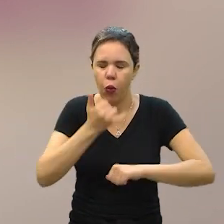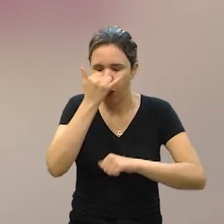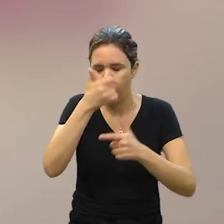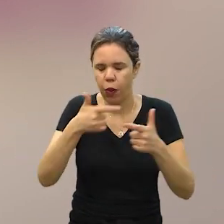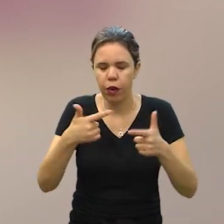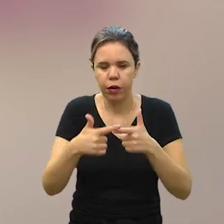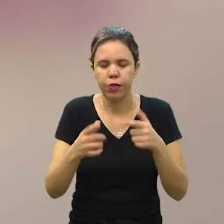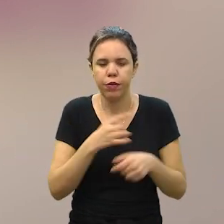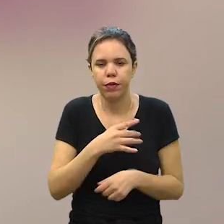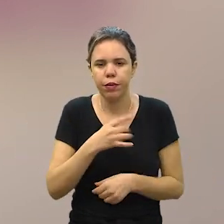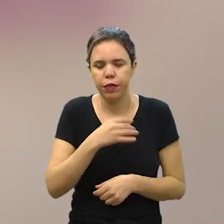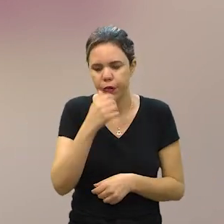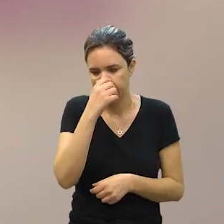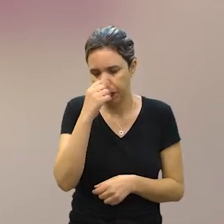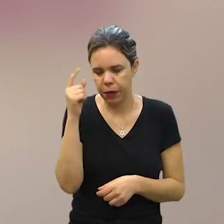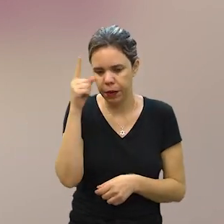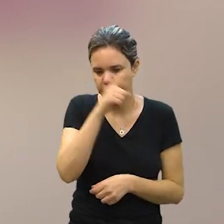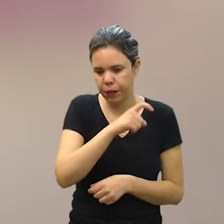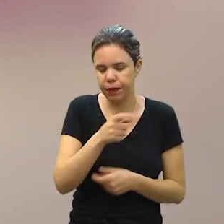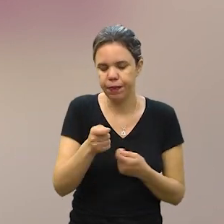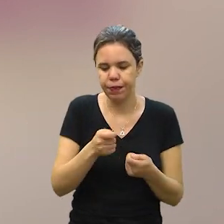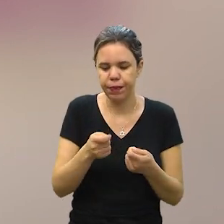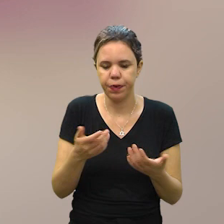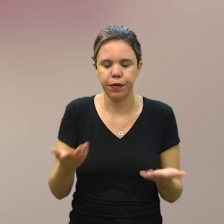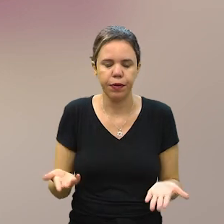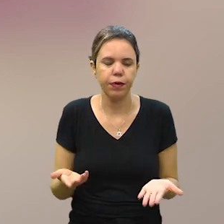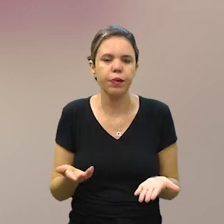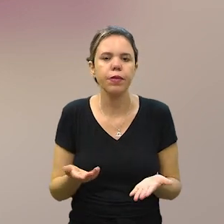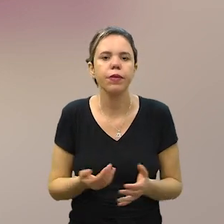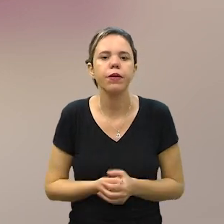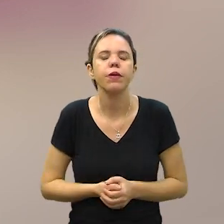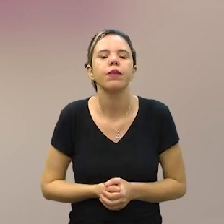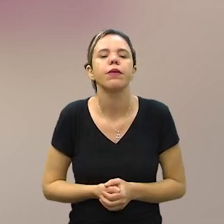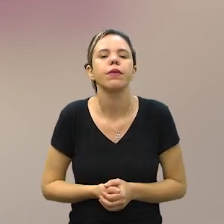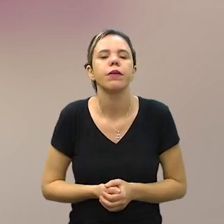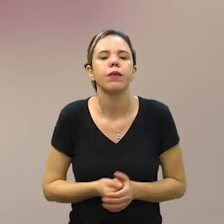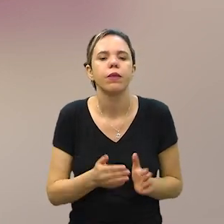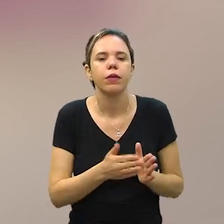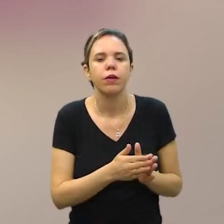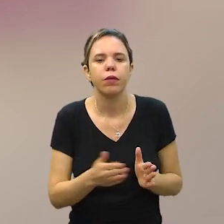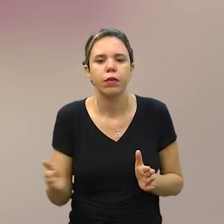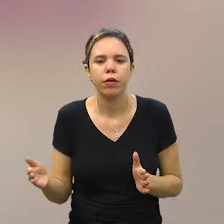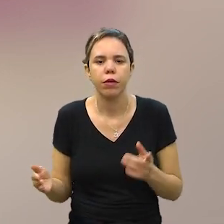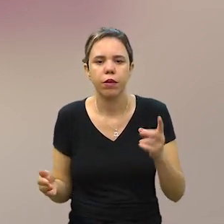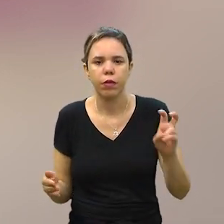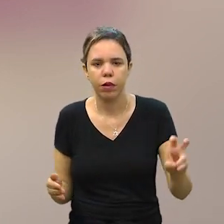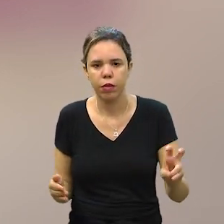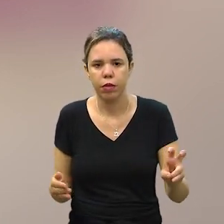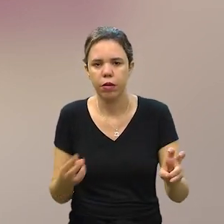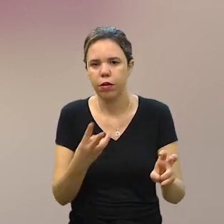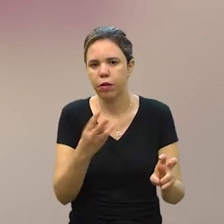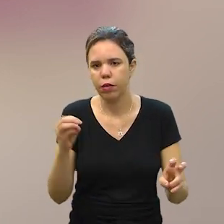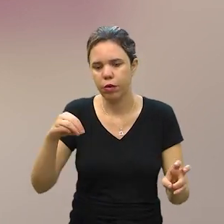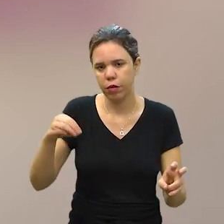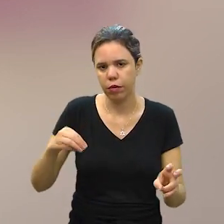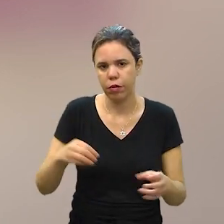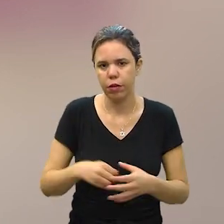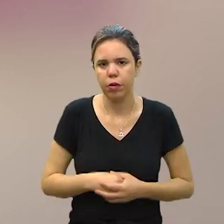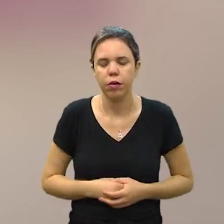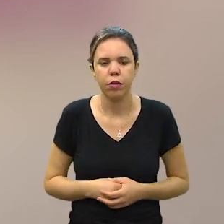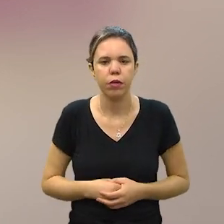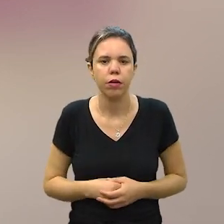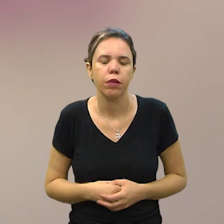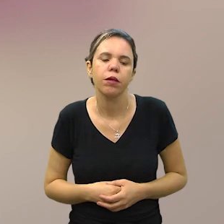um medo inerente que é difícil de controlar. Geralmente, ele dura de 15 a 30